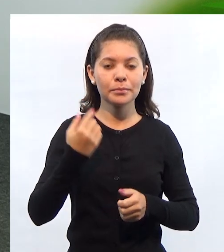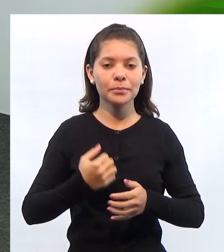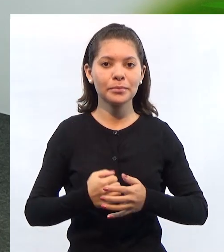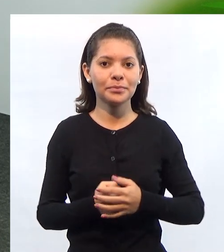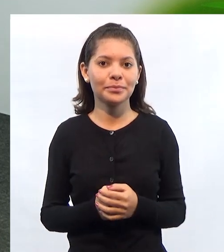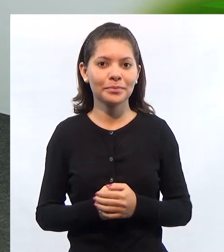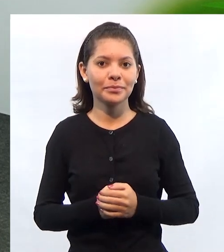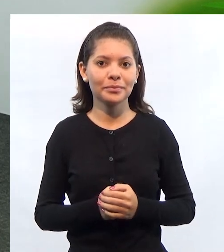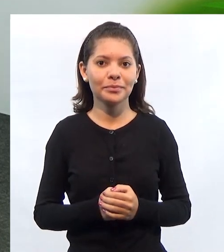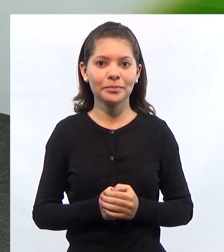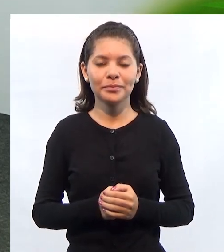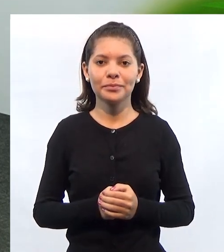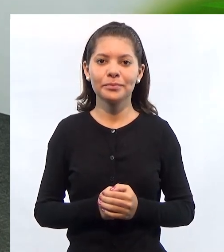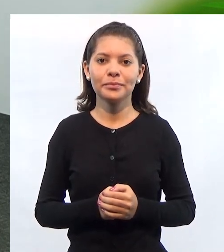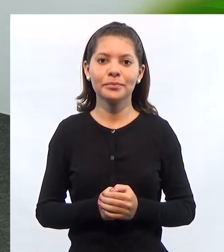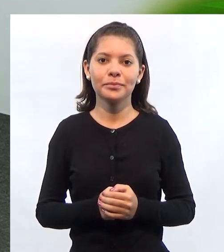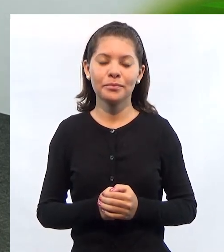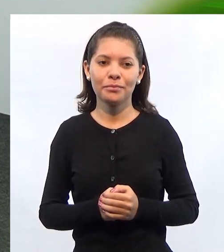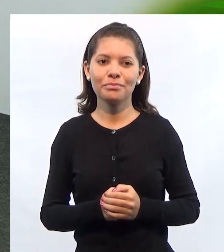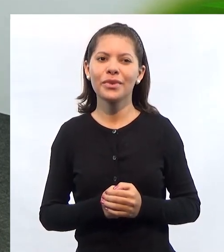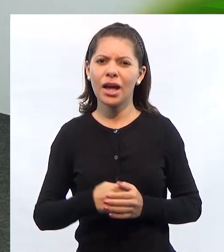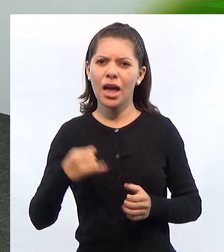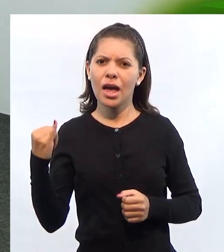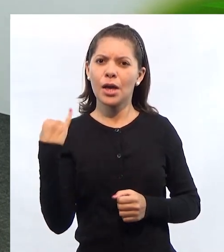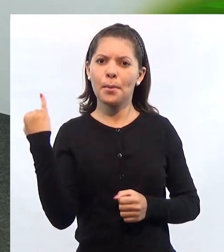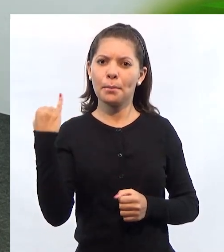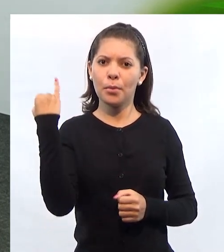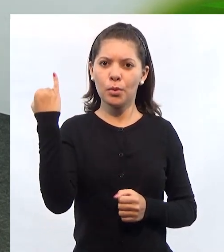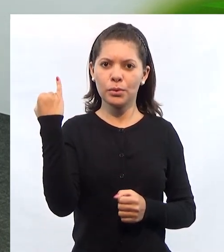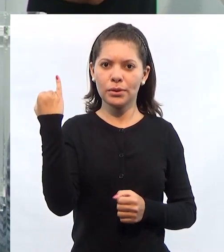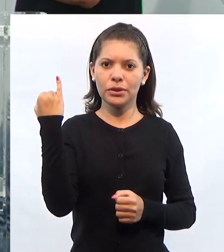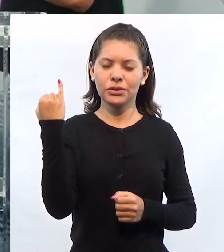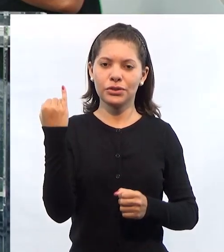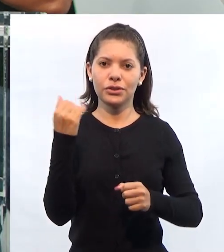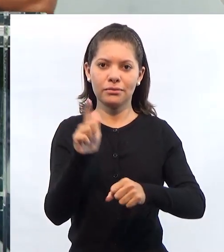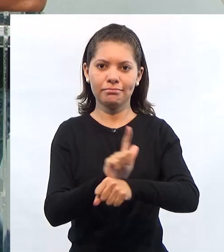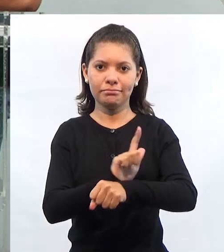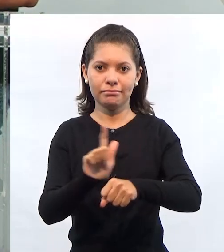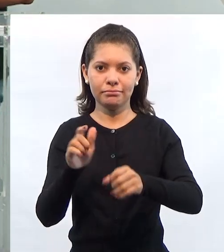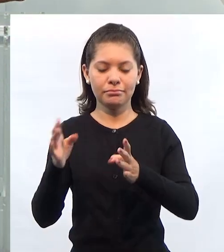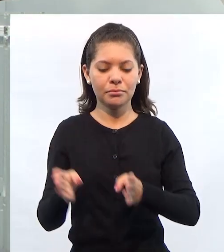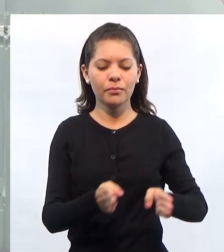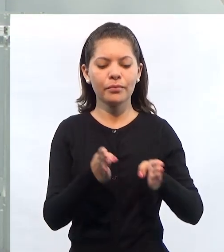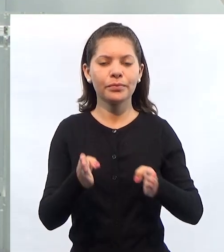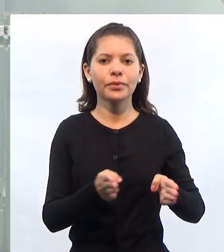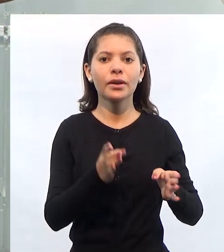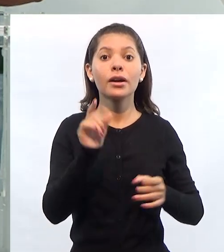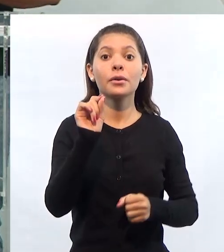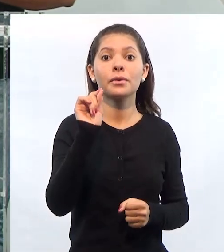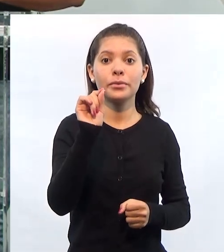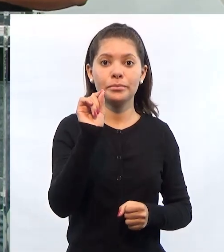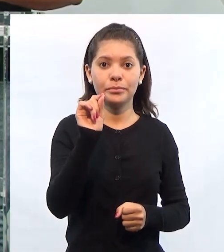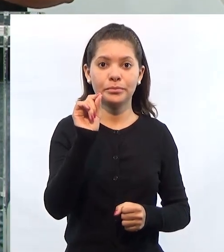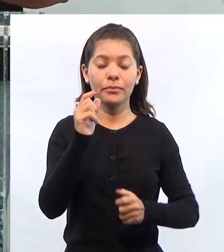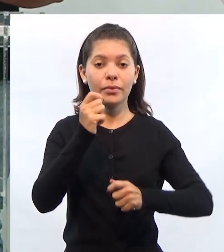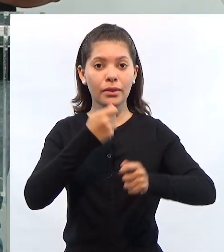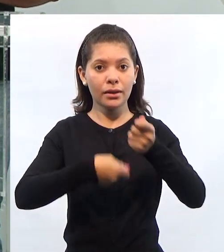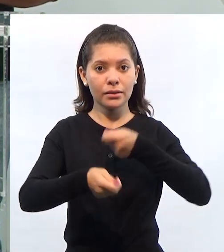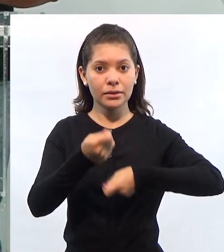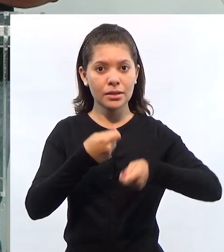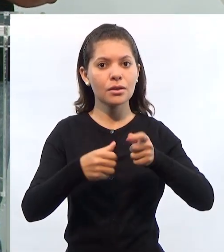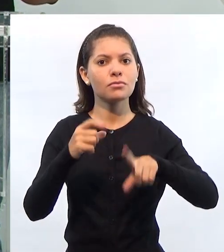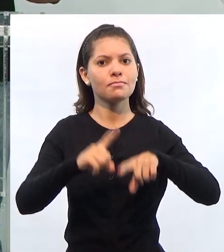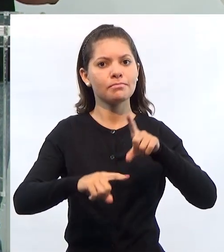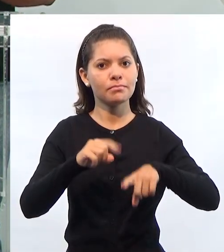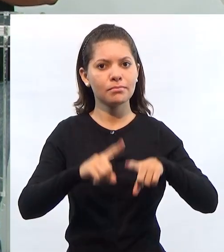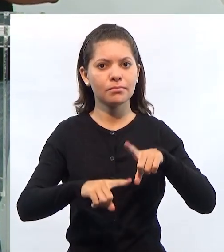encaracolados. Uma das partes importantes da gestão da produção é a